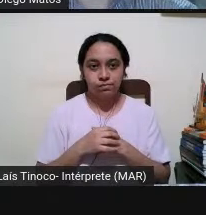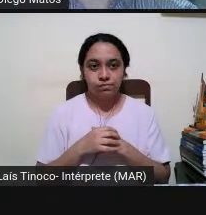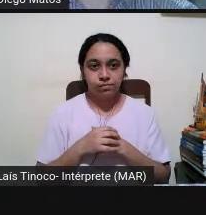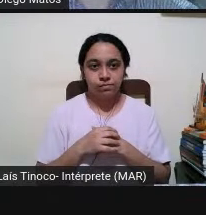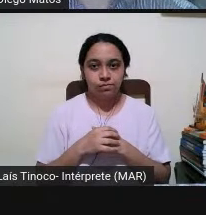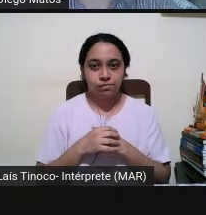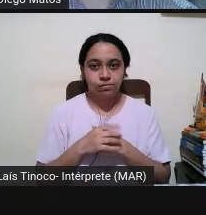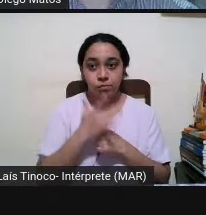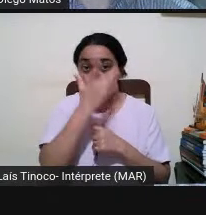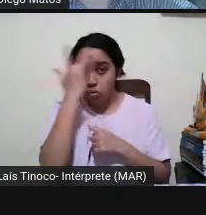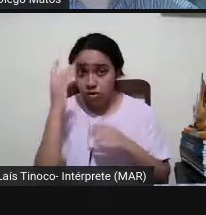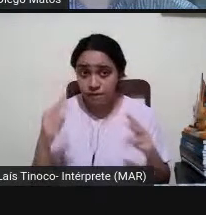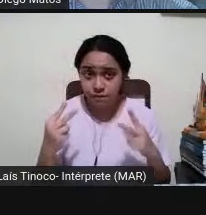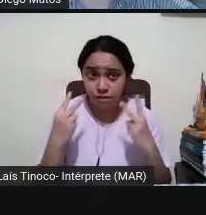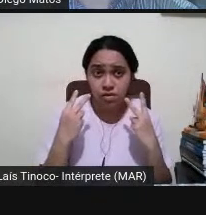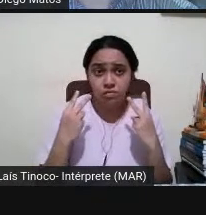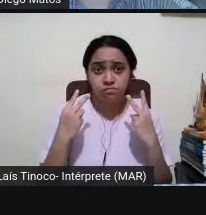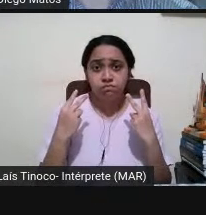Eu